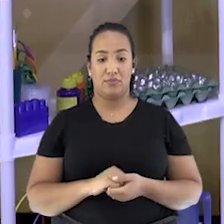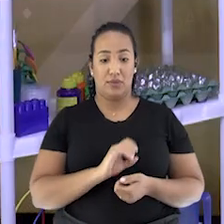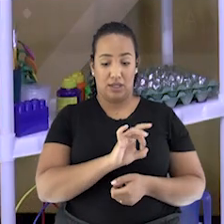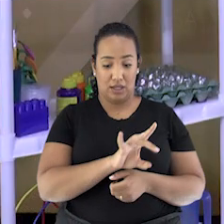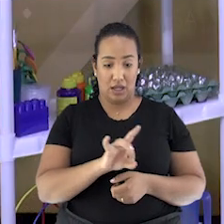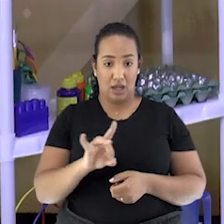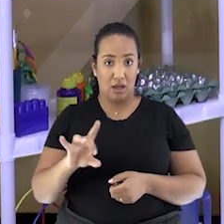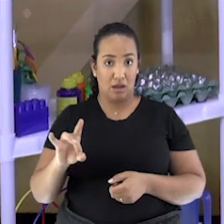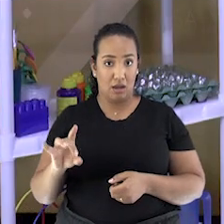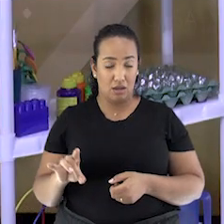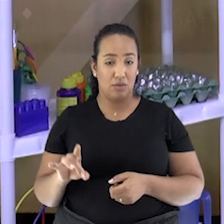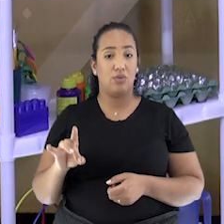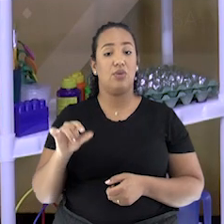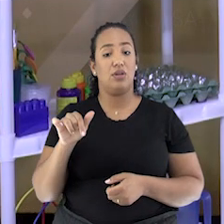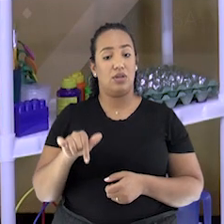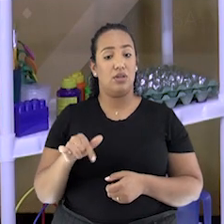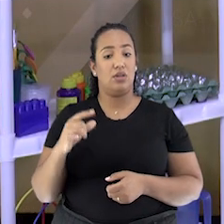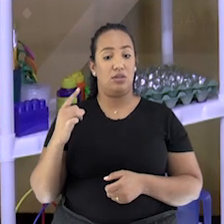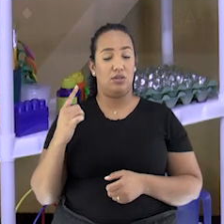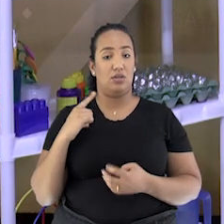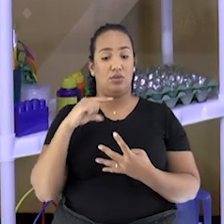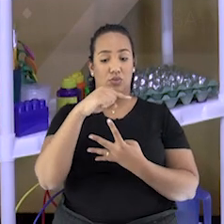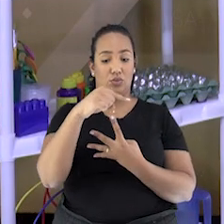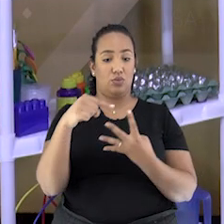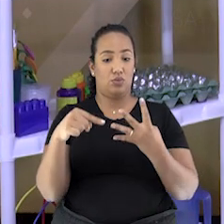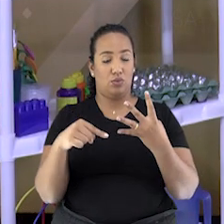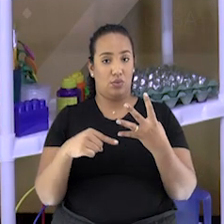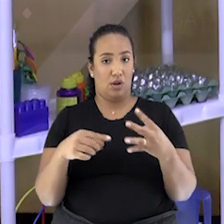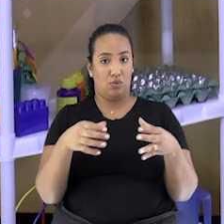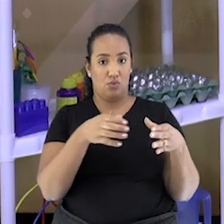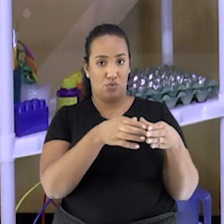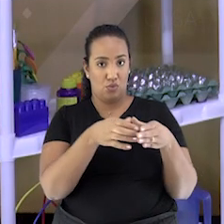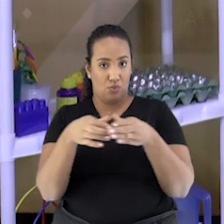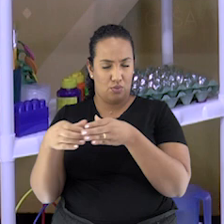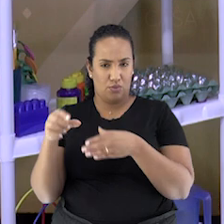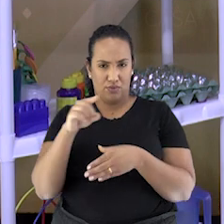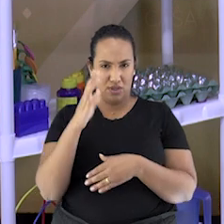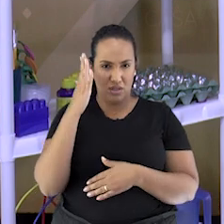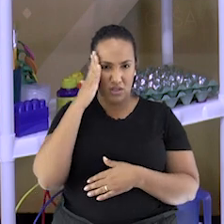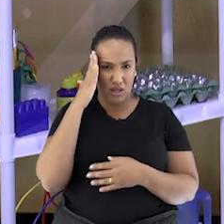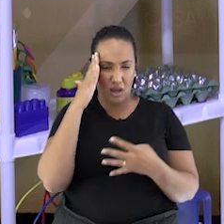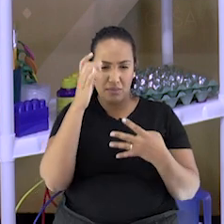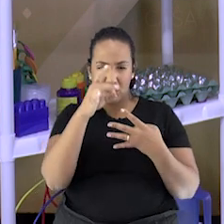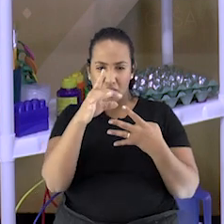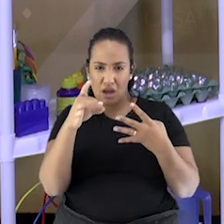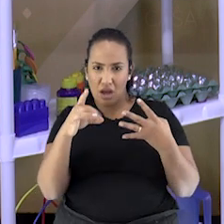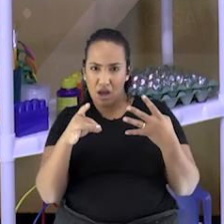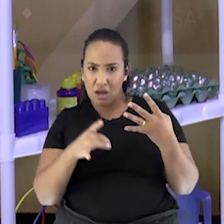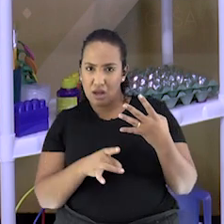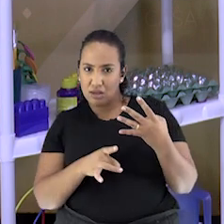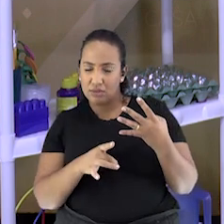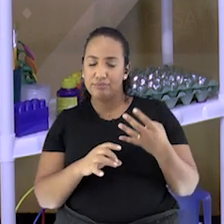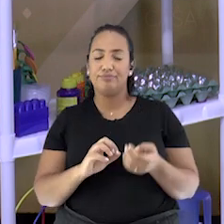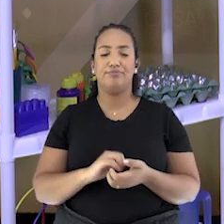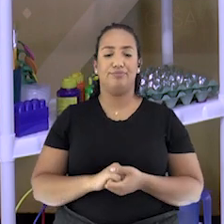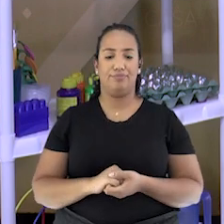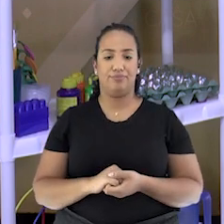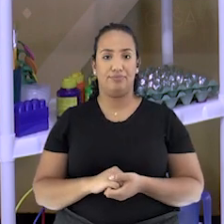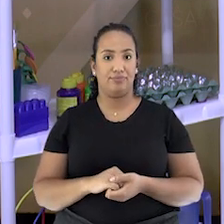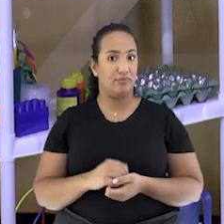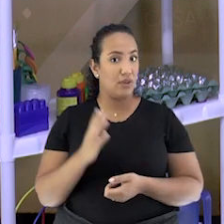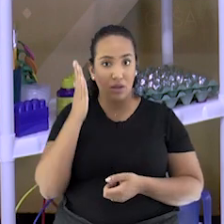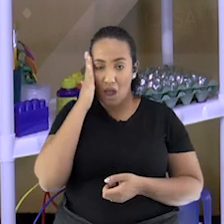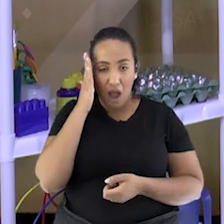coco. Cada um desses recipientes são classificados em 4 categorias. Você sabe diferenciar cada um deles